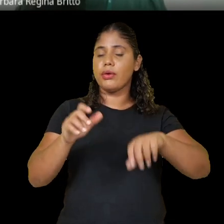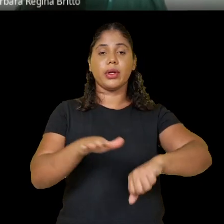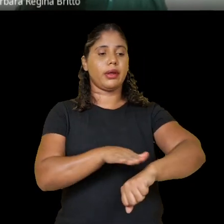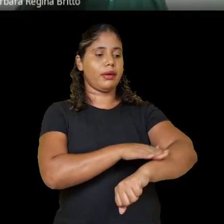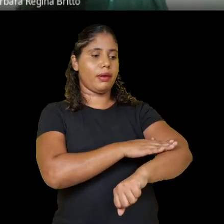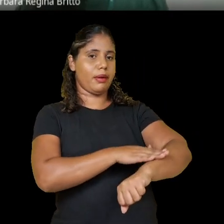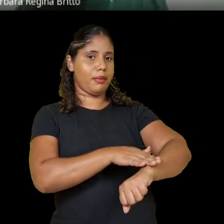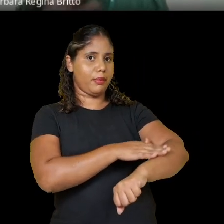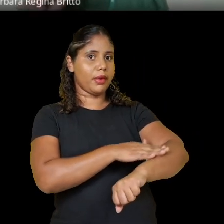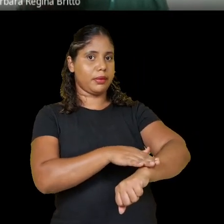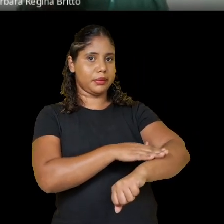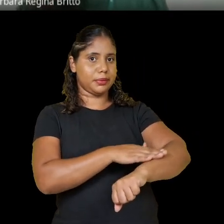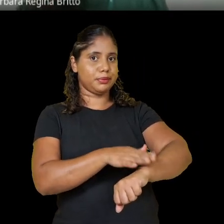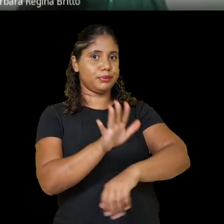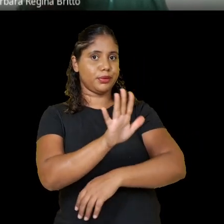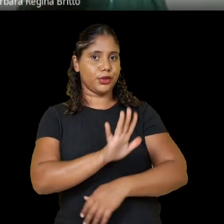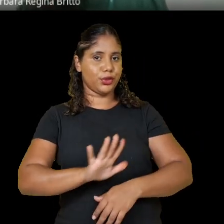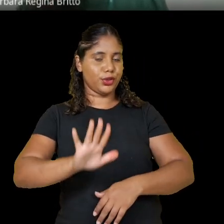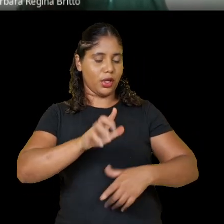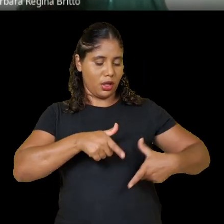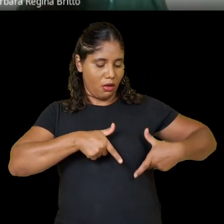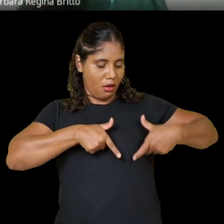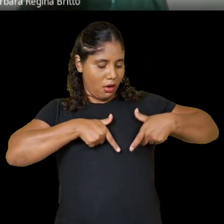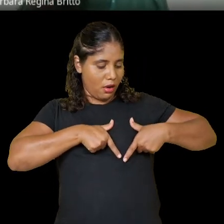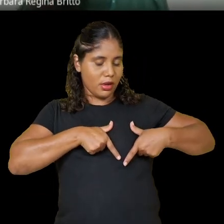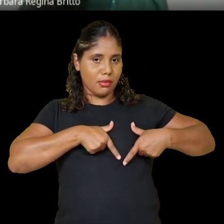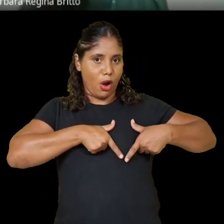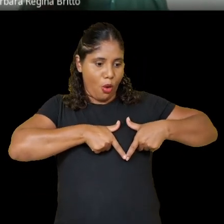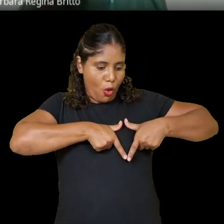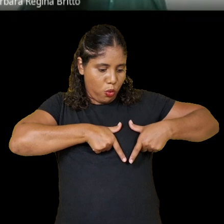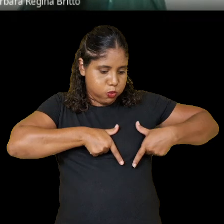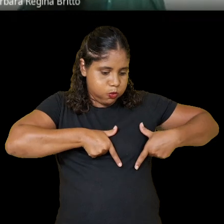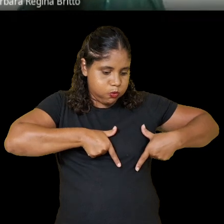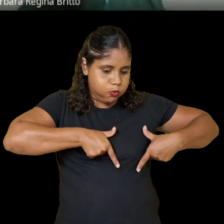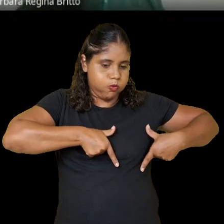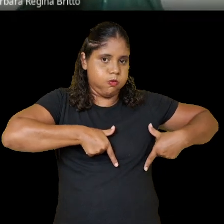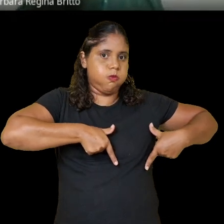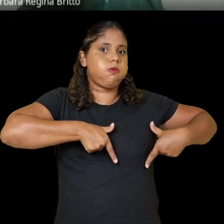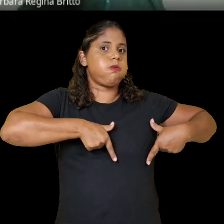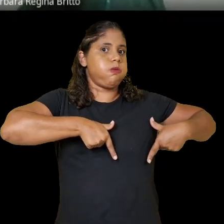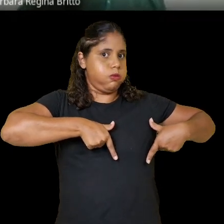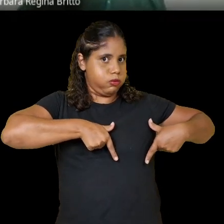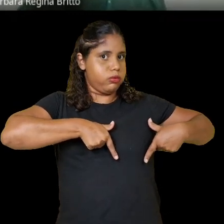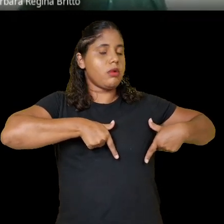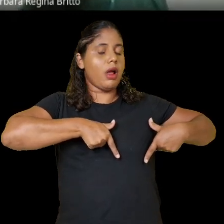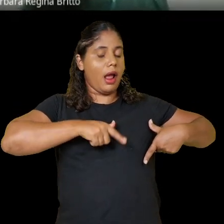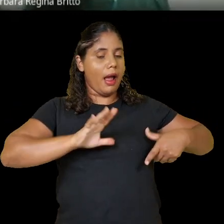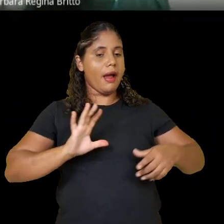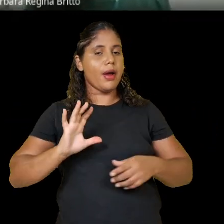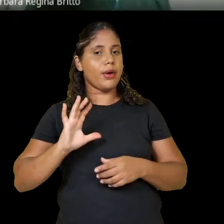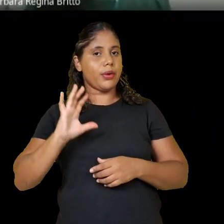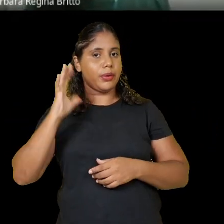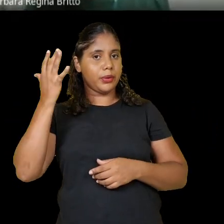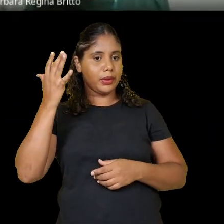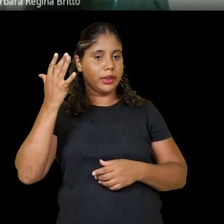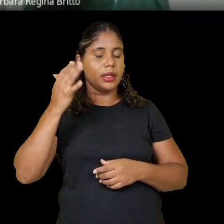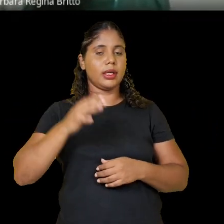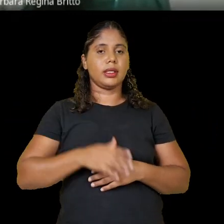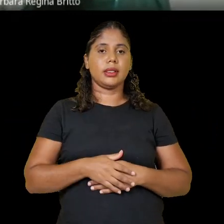né? Como um todo. As mamas, a gente vai ver alteração do volume das mamas, aumento, que a gente chama